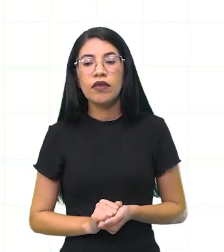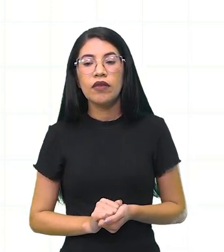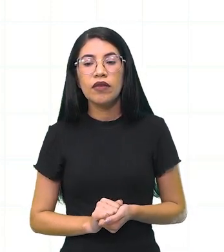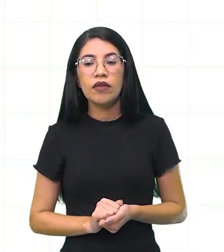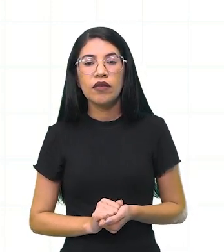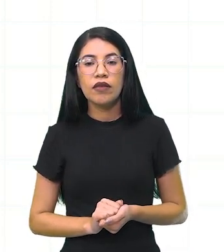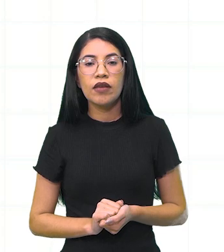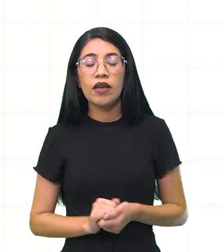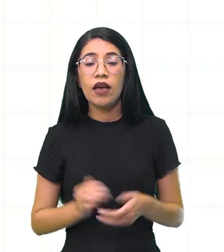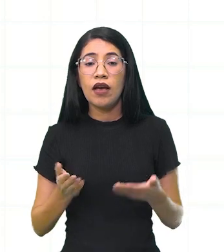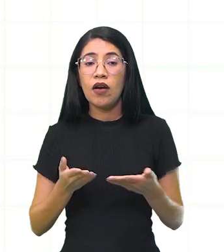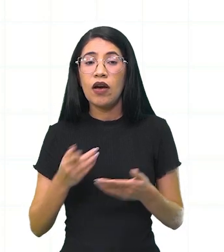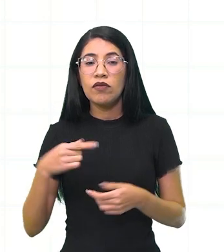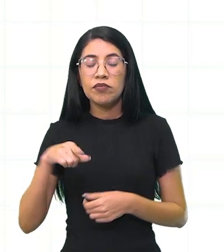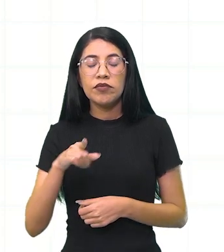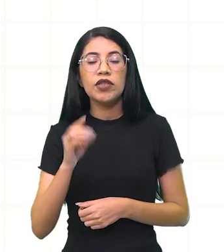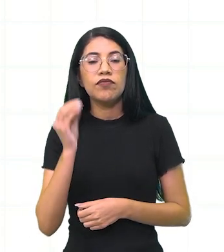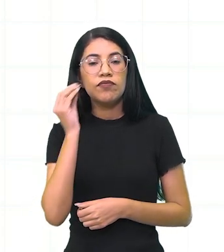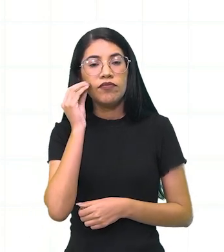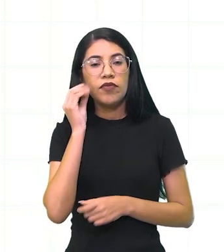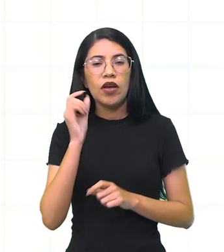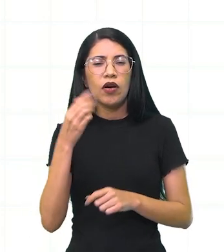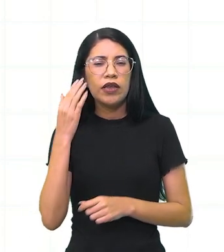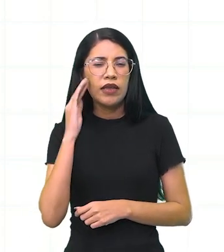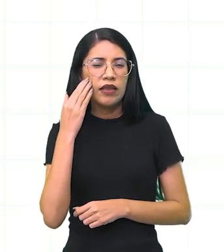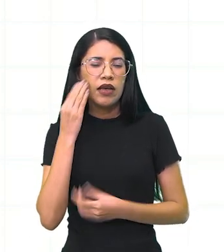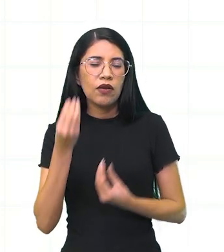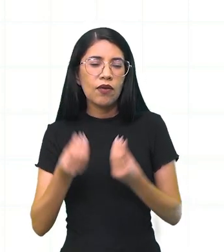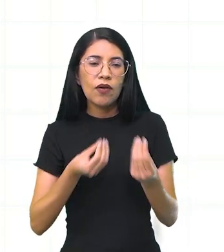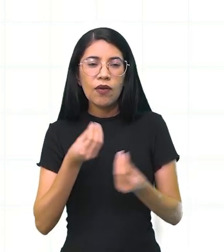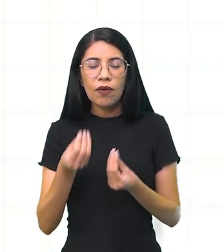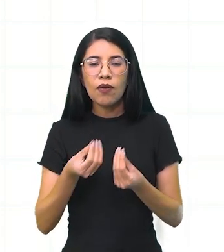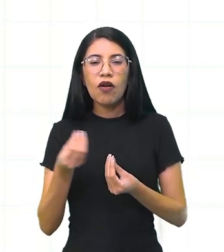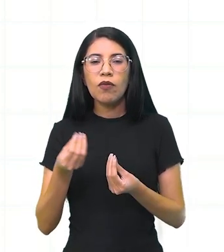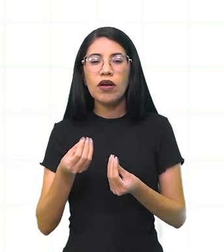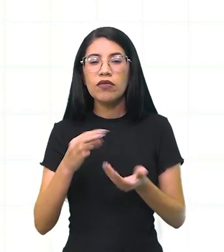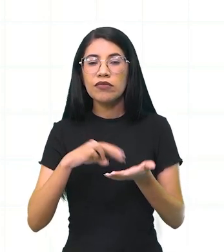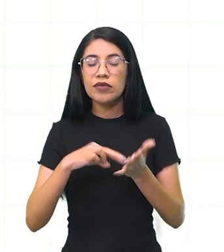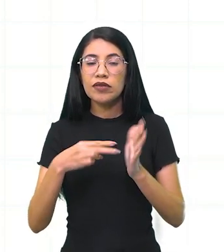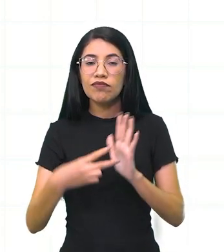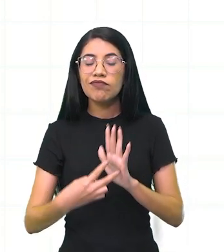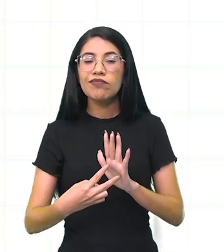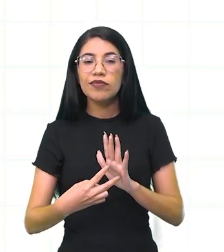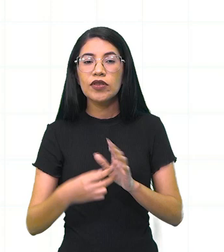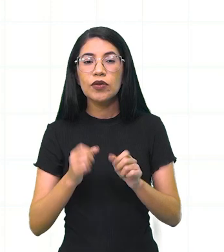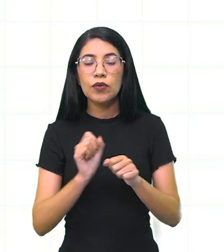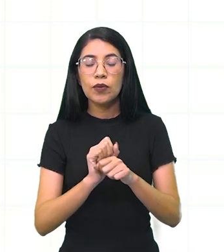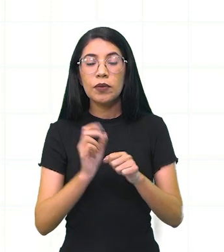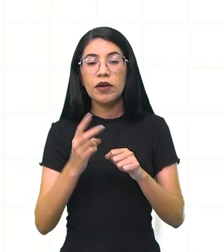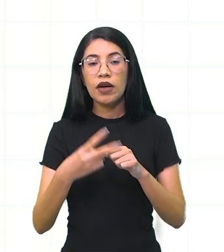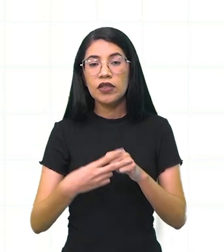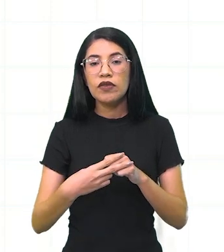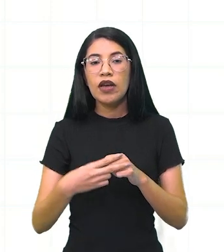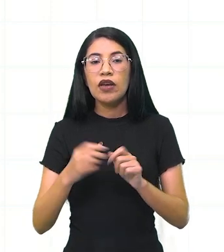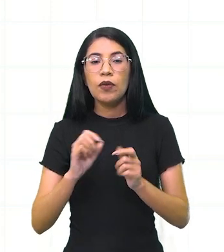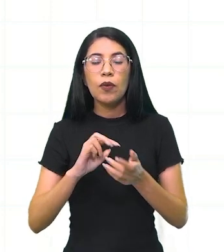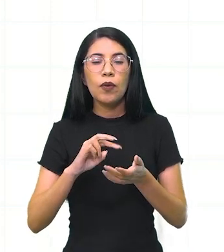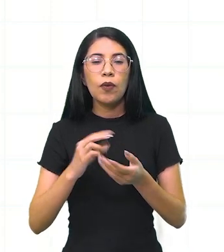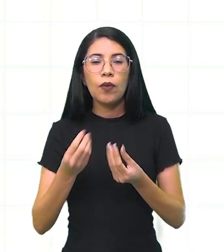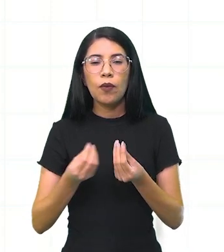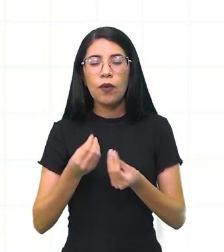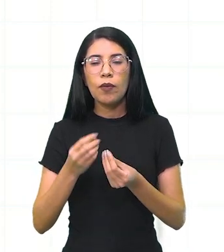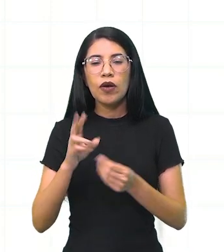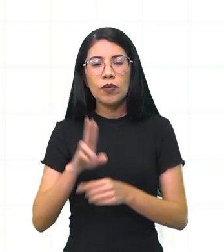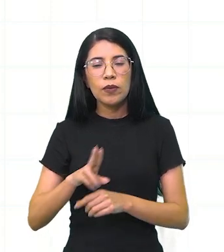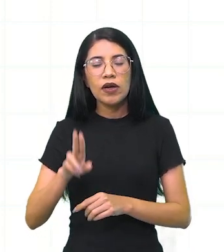já tiveram aí um pouquinho da noção, né, dessa ideia que os advérbios trazem, né, o sentido